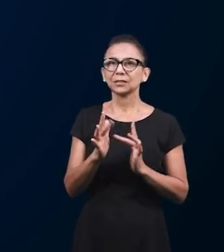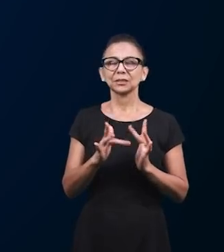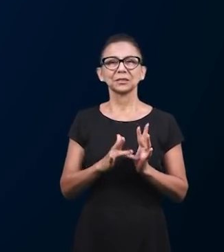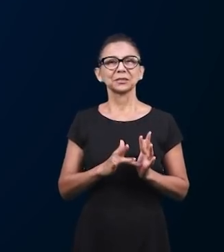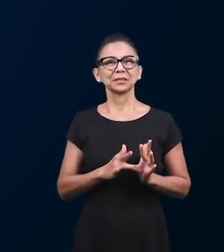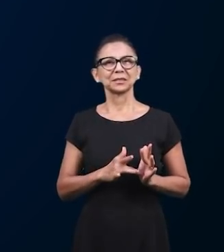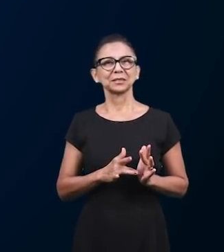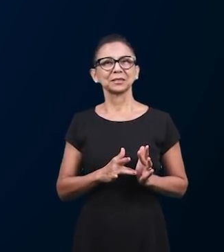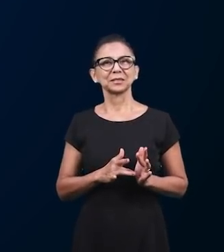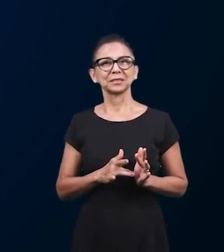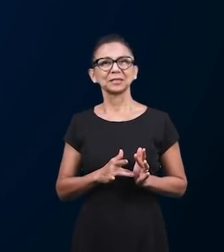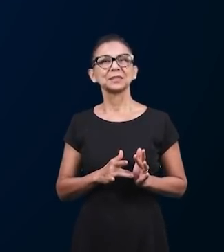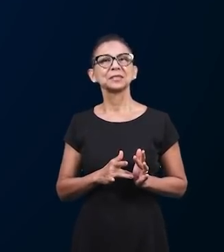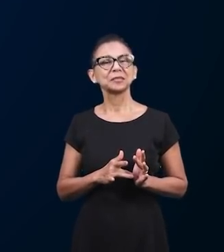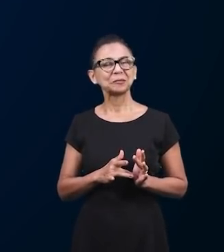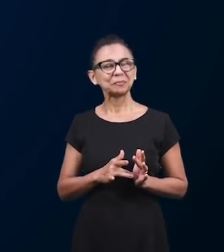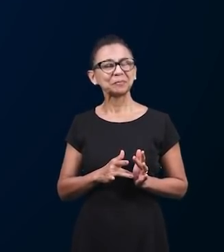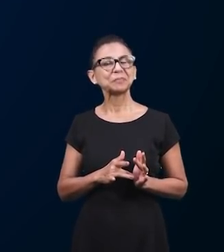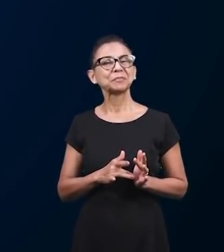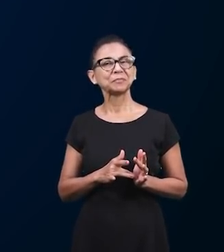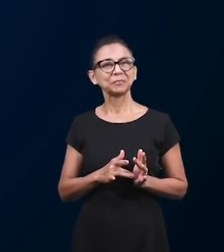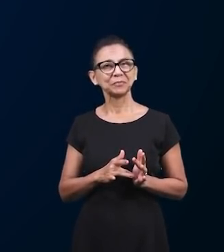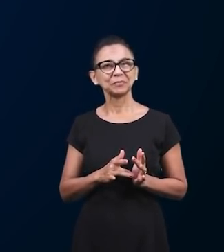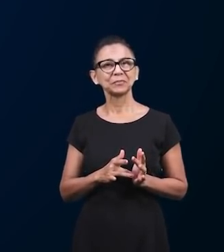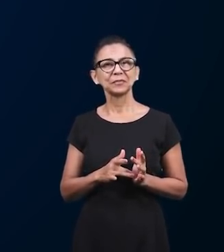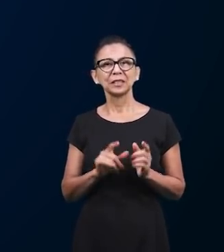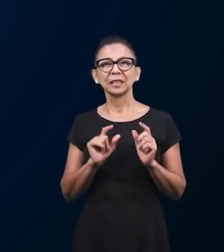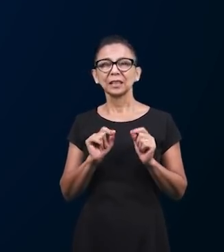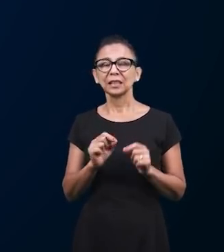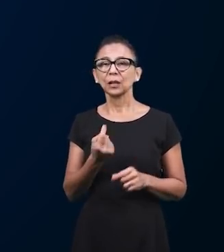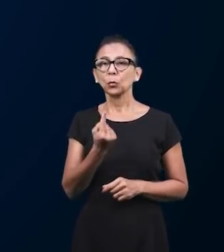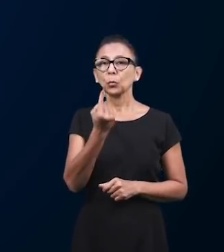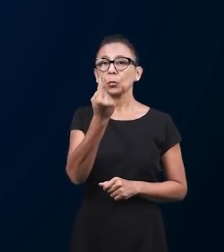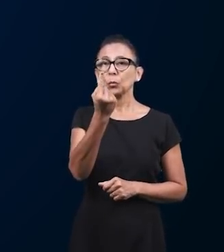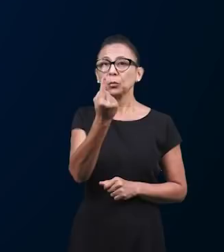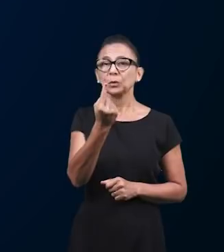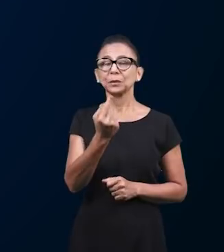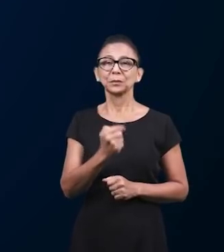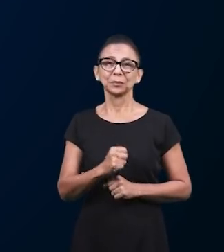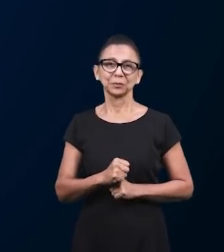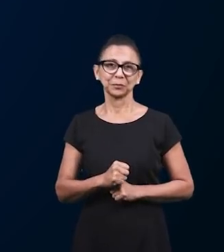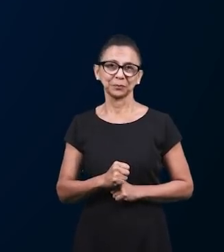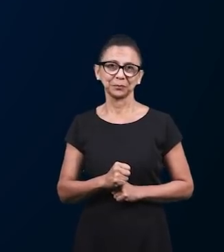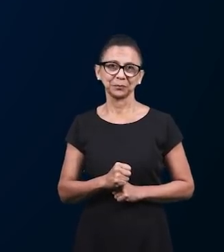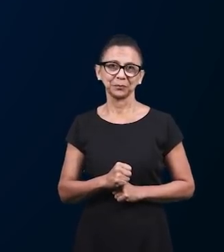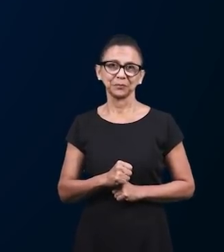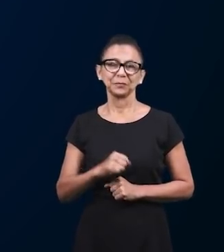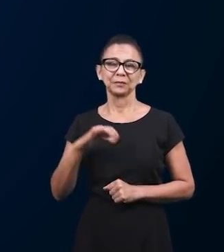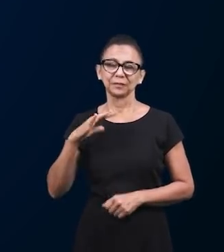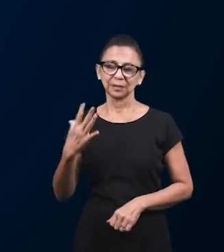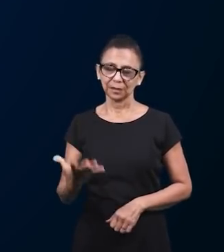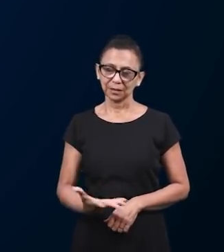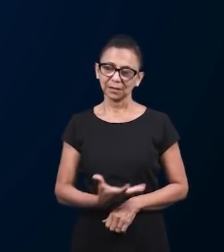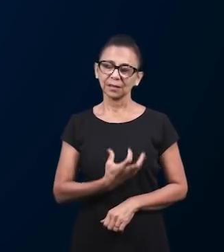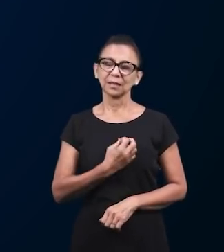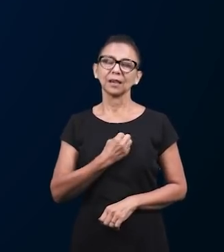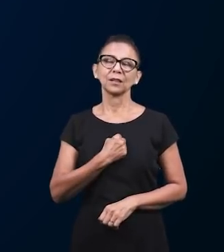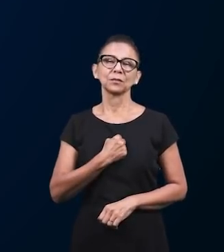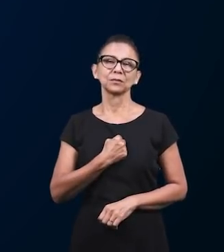próprio Jesus, que é a luz que traz sentido e significado a todas as coisas. Então,